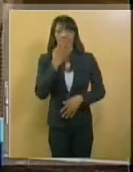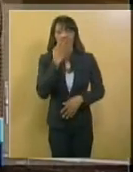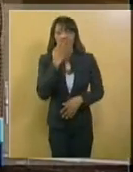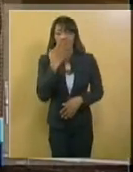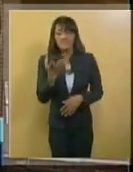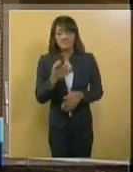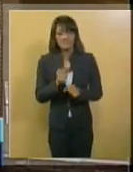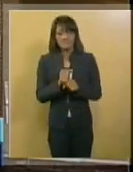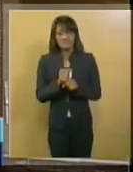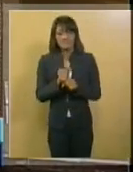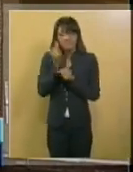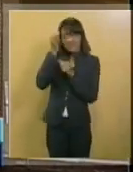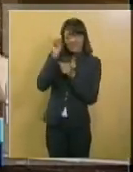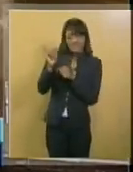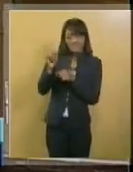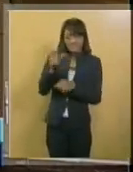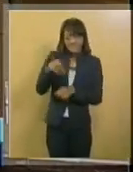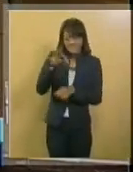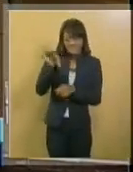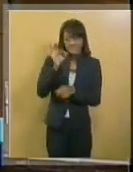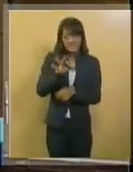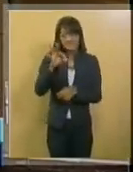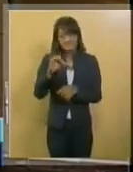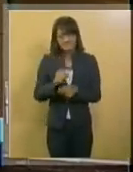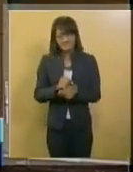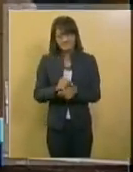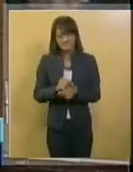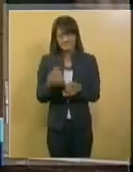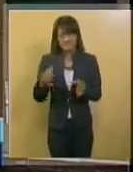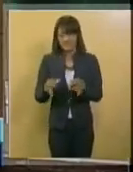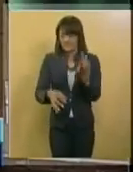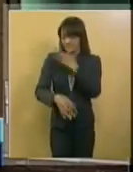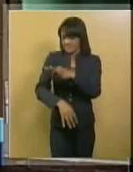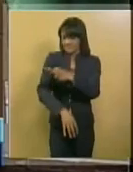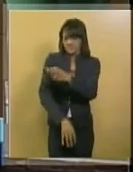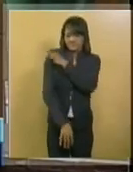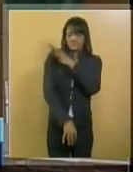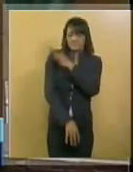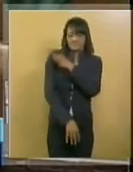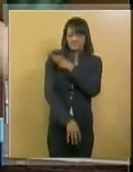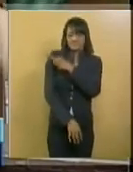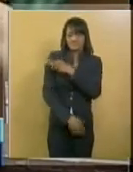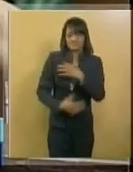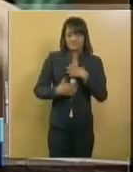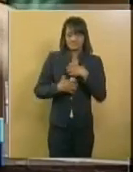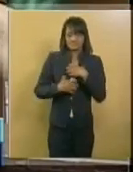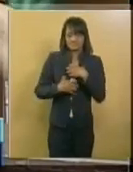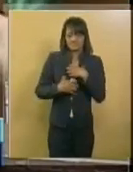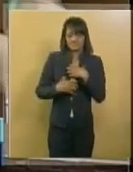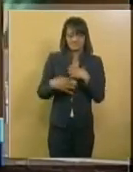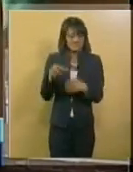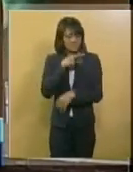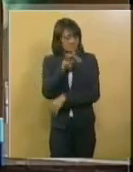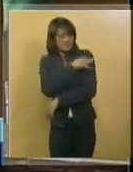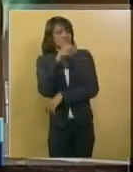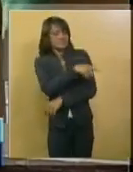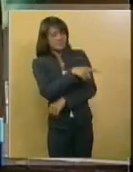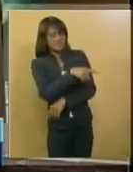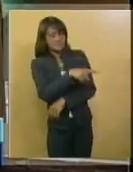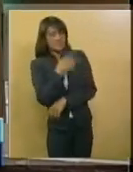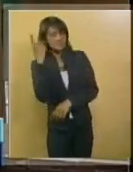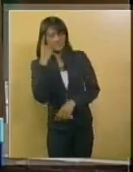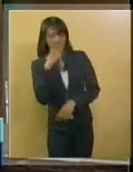killer de mosquitos. O flebótomos me mordeu aqui agora, eu estou contaminada. Ele morde o deputado não